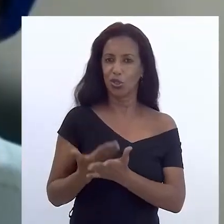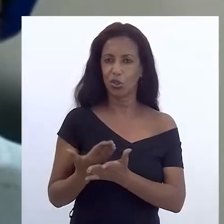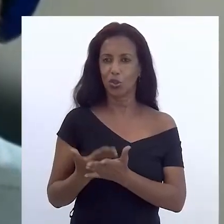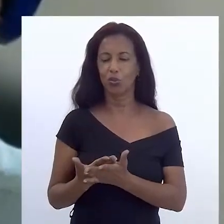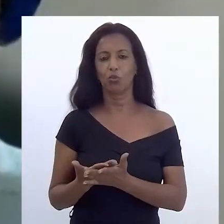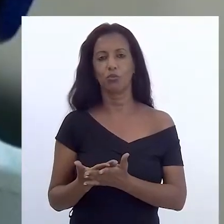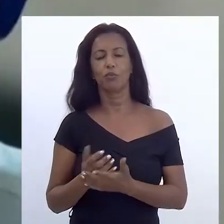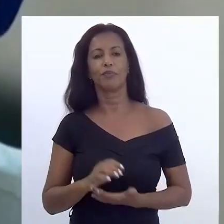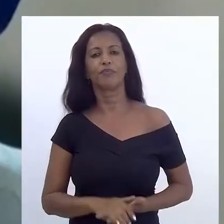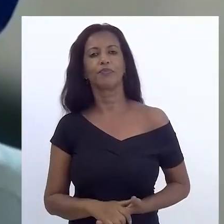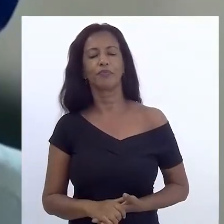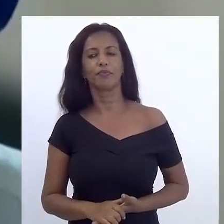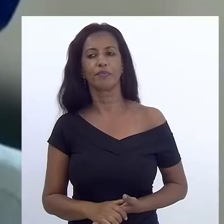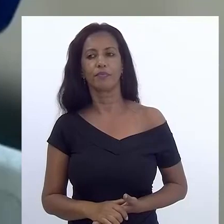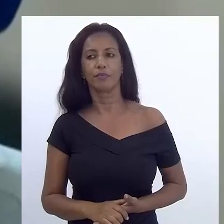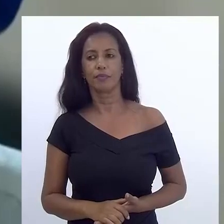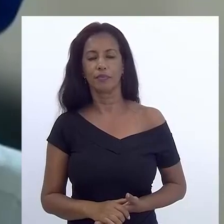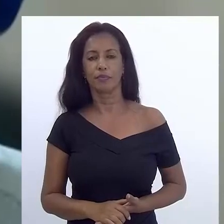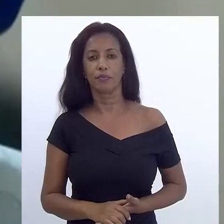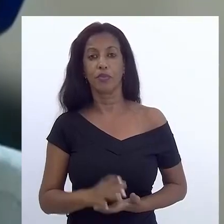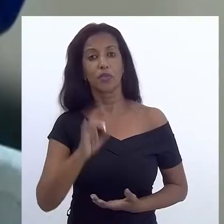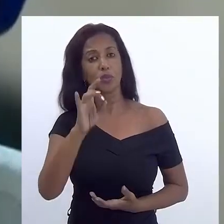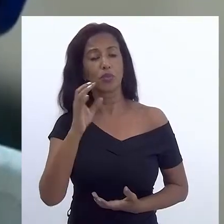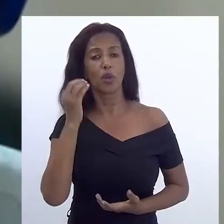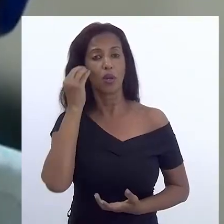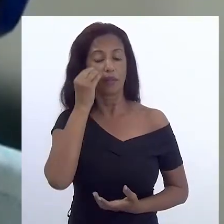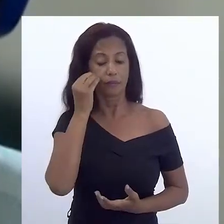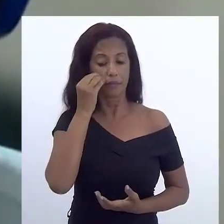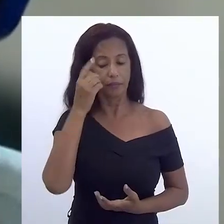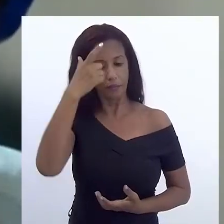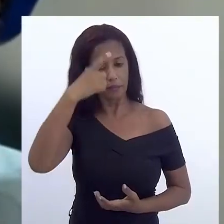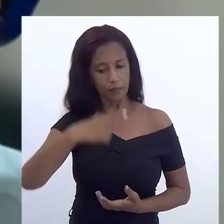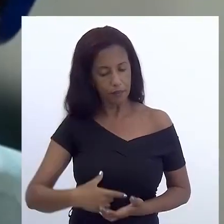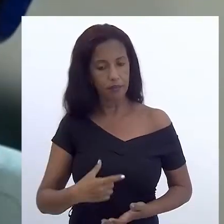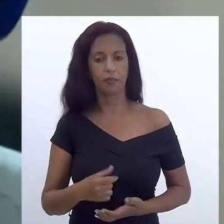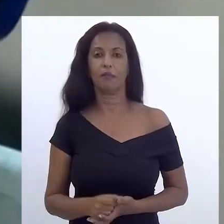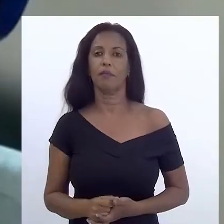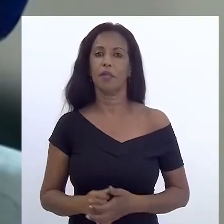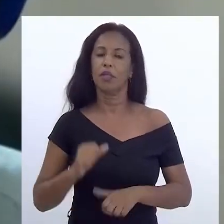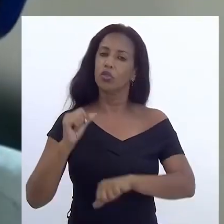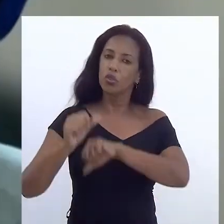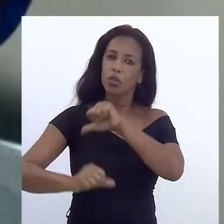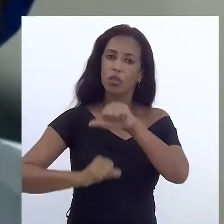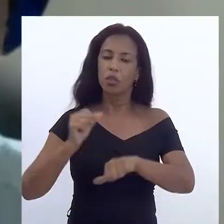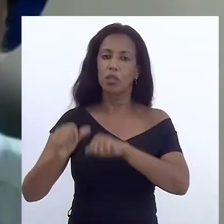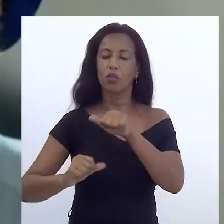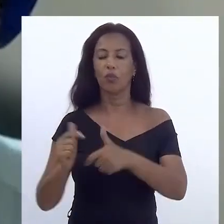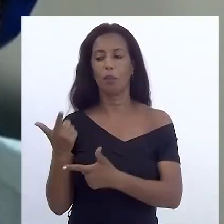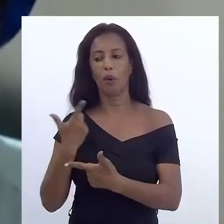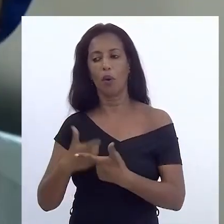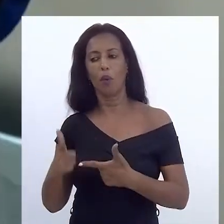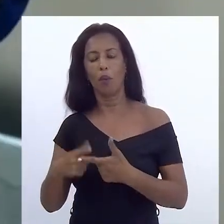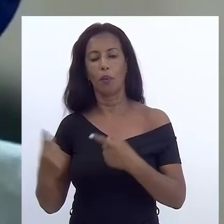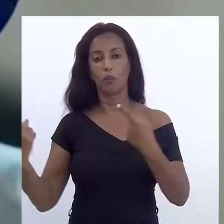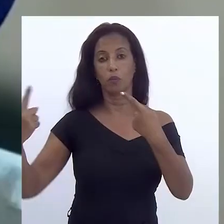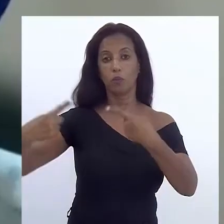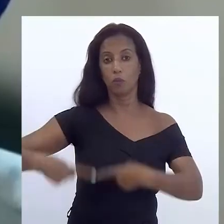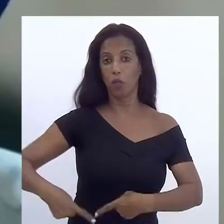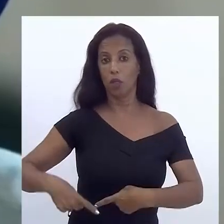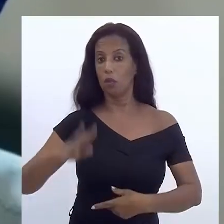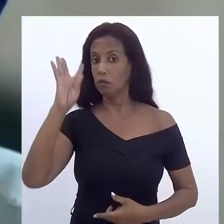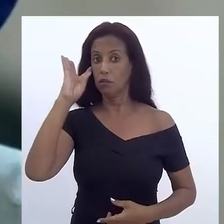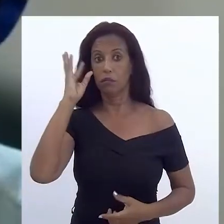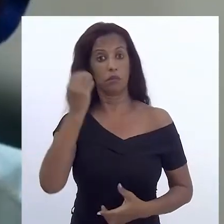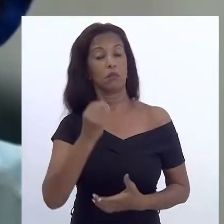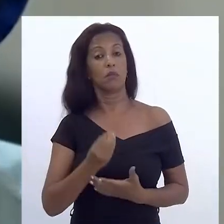pouco dessa experiência pessoal, de você transformar um problema, um desafio, numa solução. Foi que, de fato, aconteceu